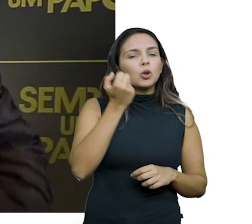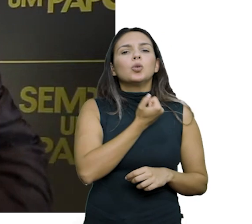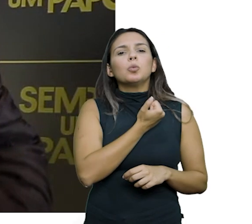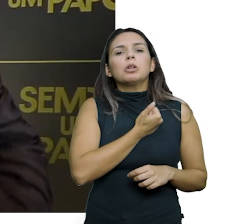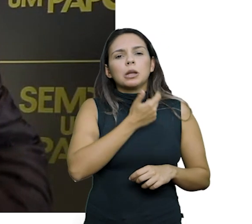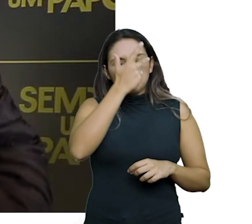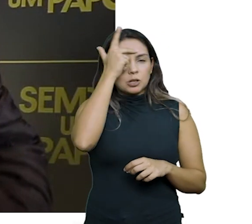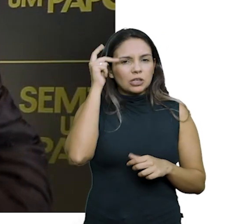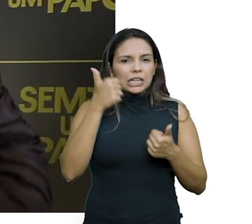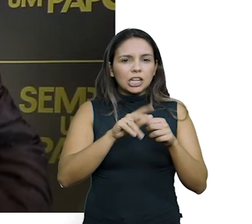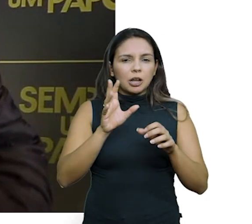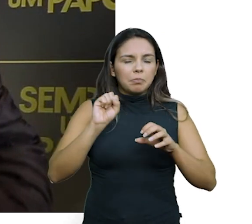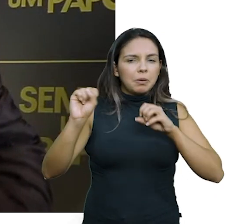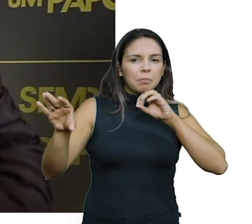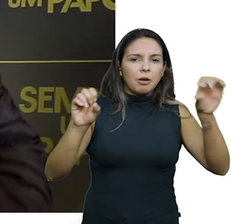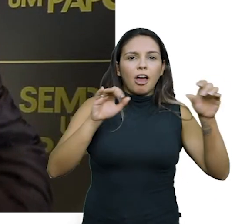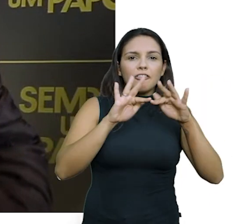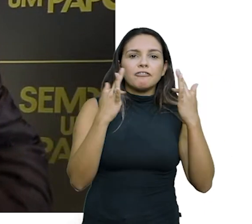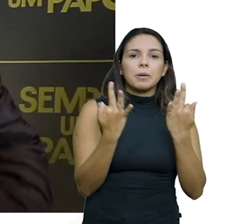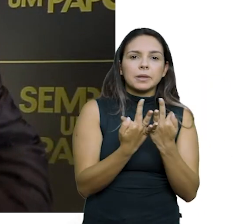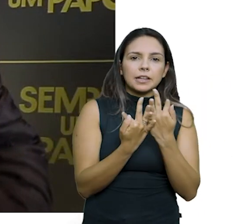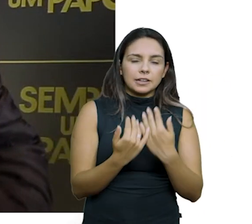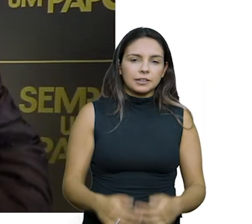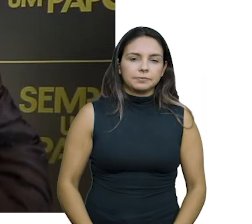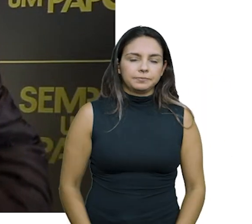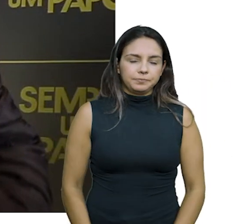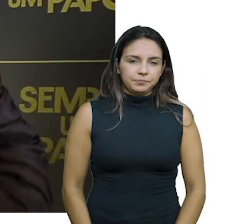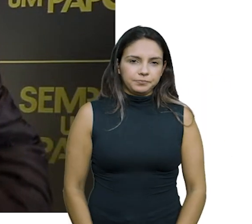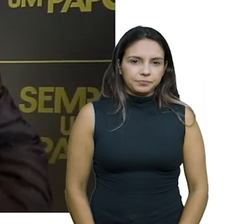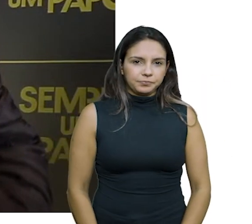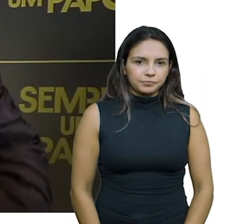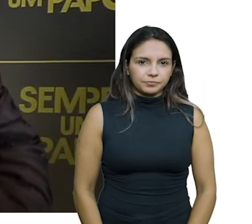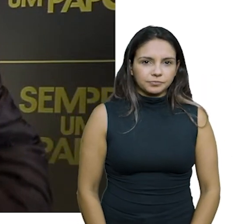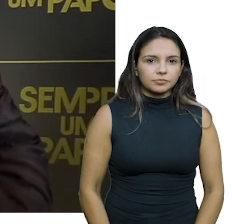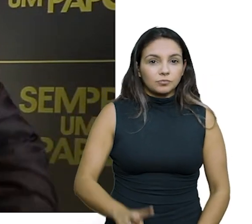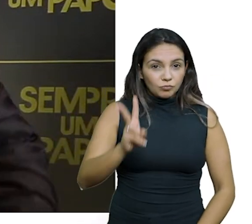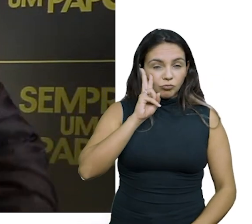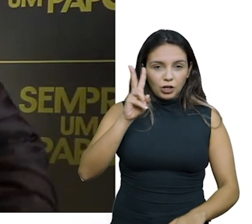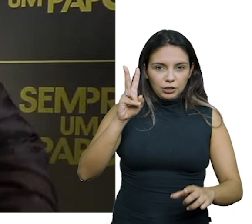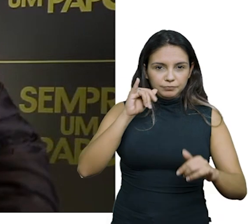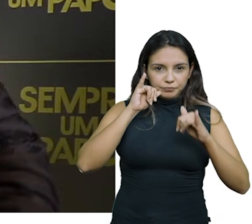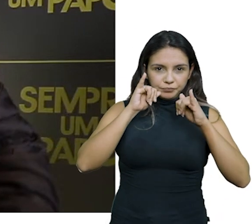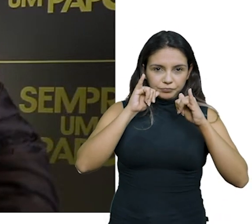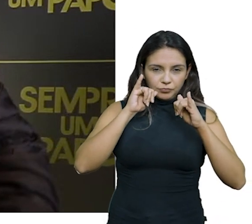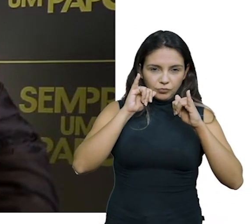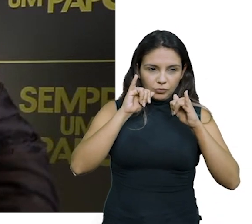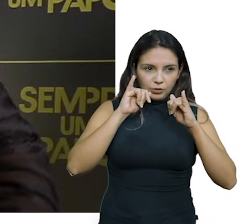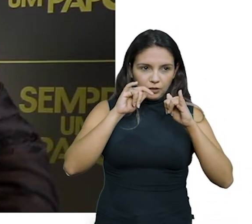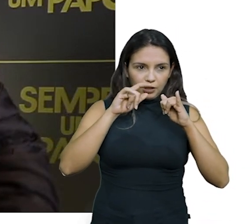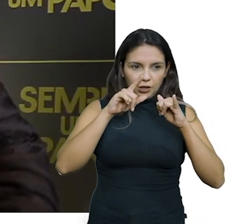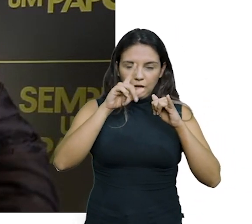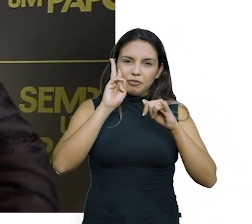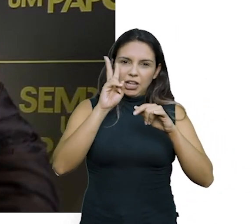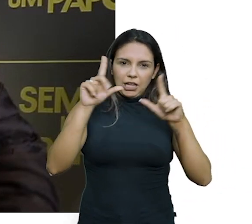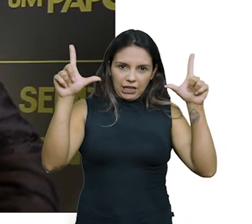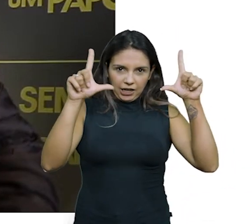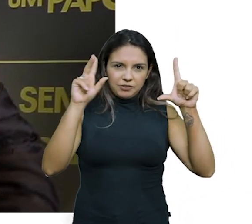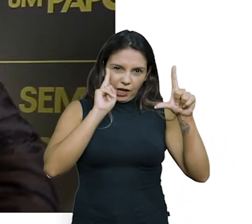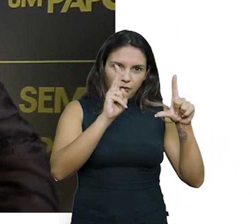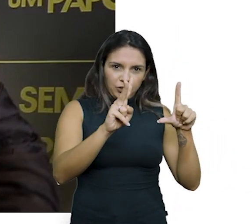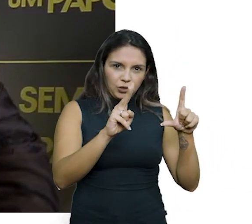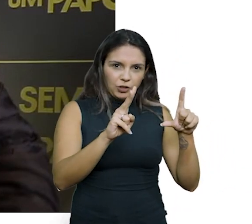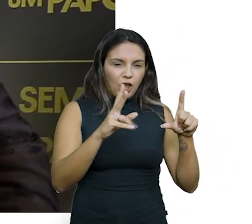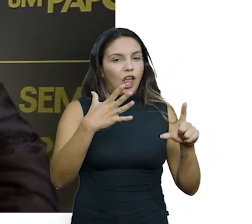do número de pessoas que estão contaminando familiares? Você viu as notícias? De filha que sai